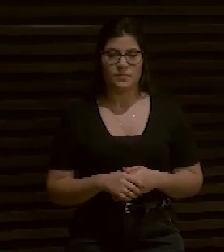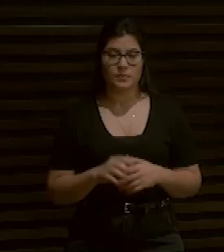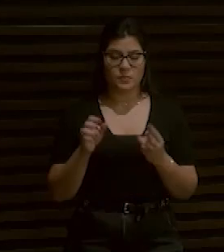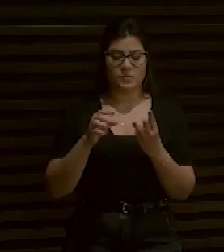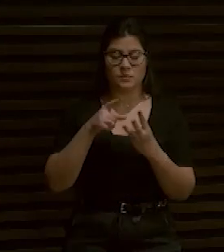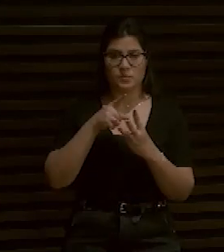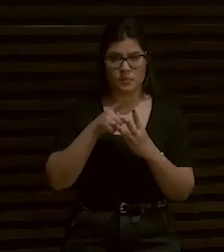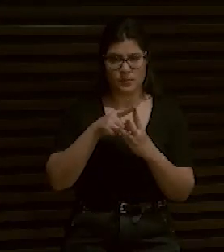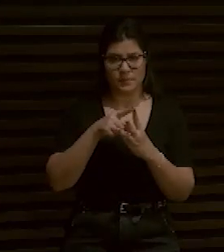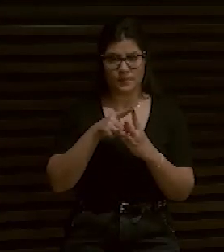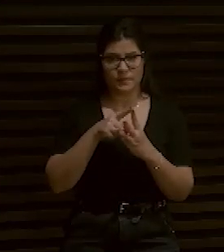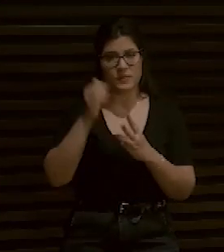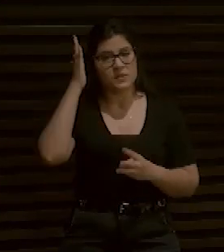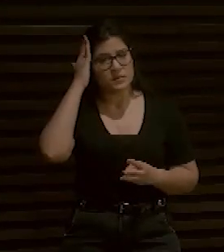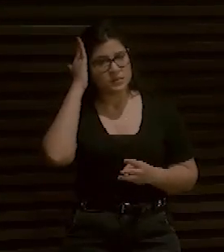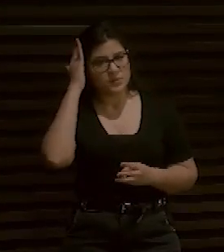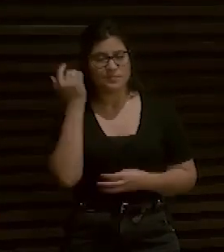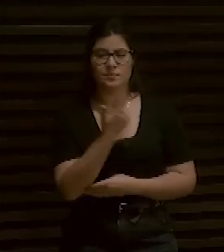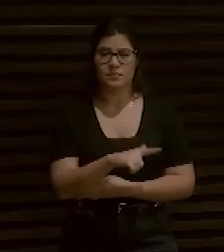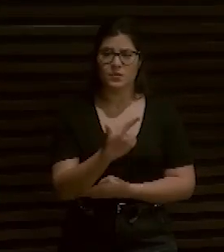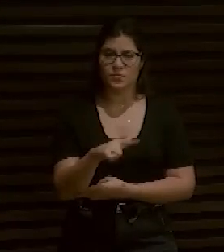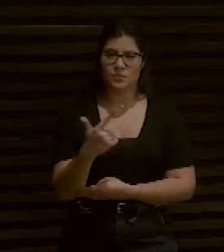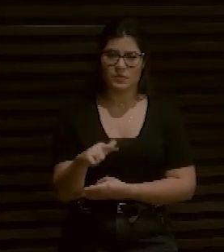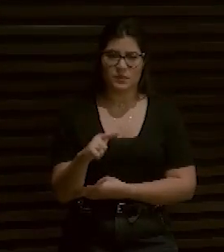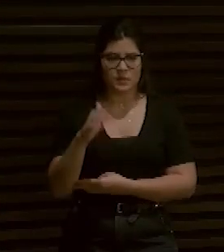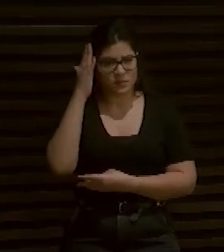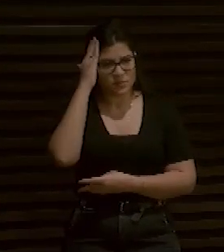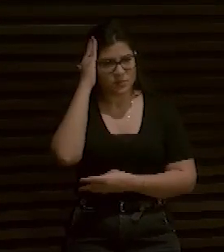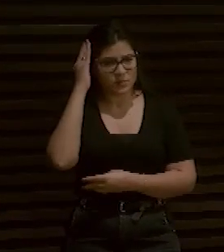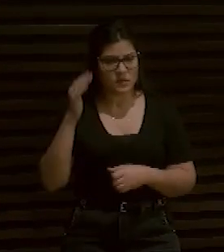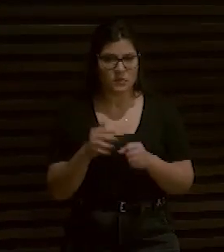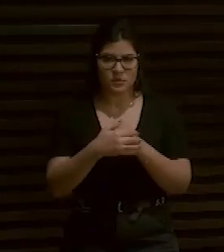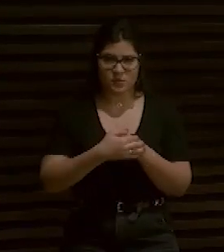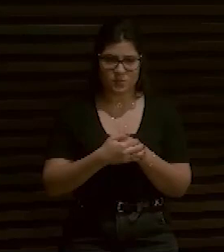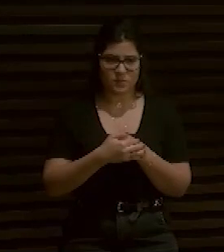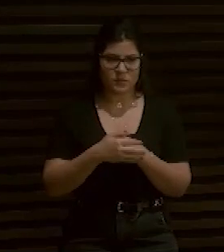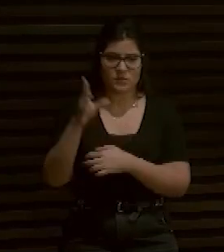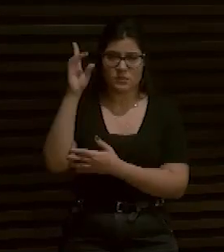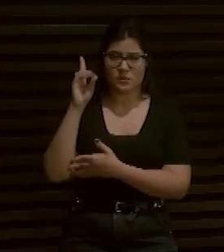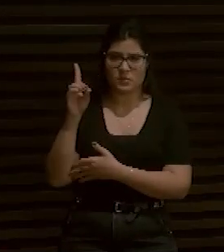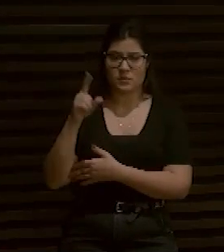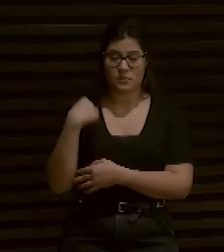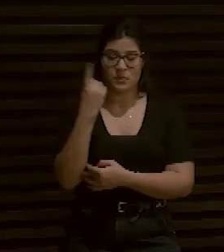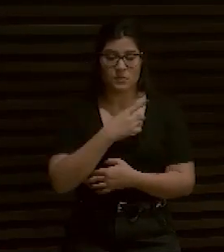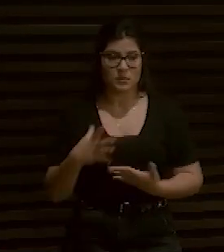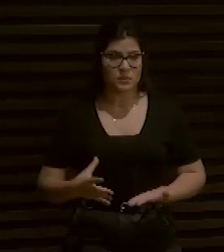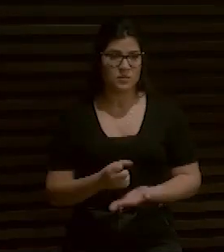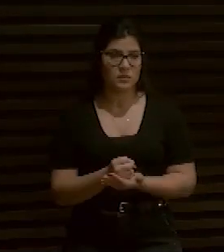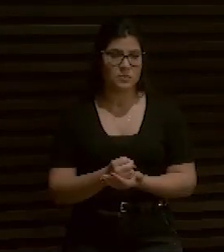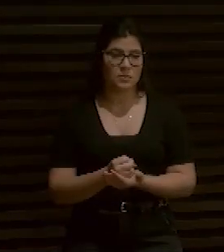desses pontos é saber que não há saberes ocultos da parte de Deus para a nossa salvação. Tudo o que